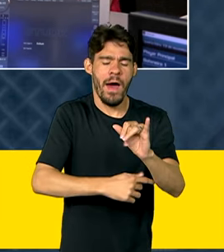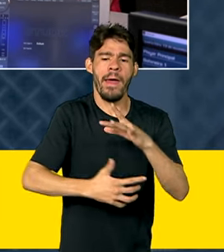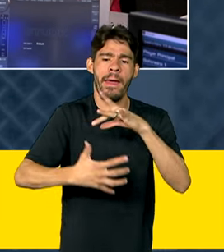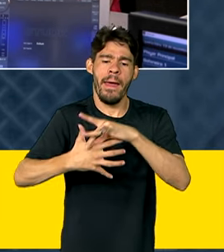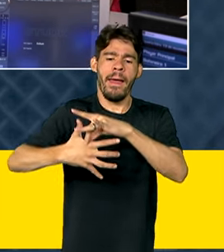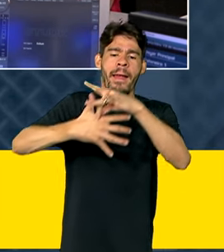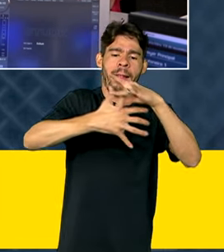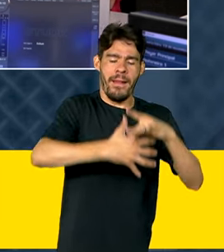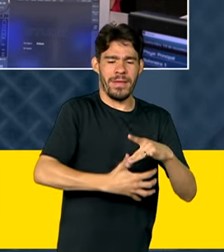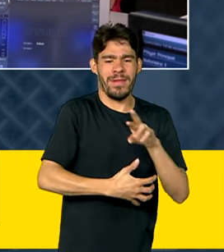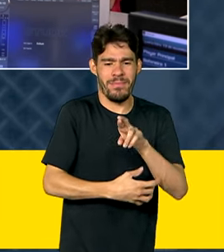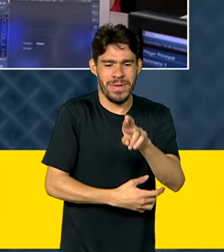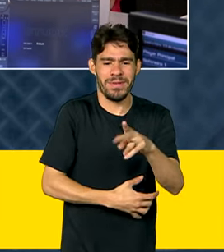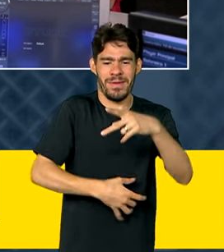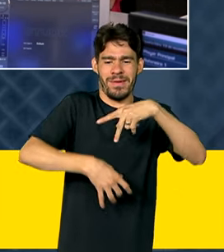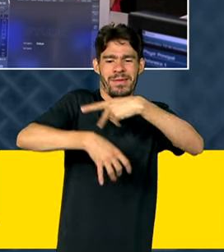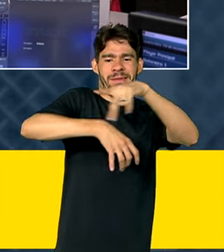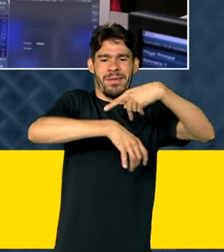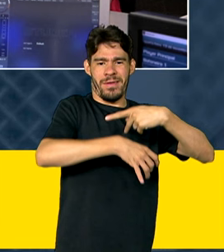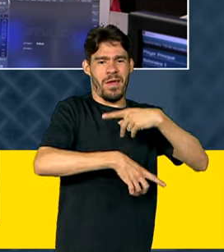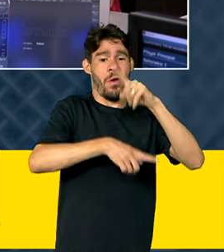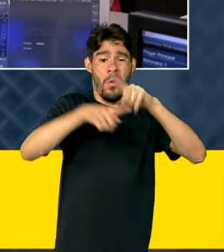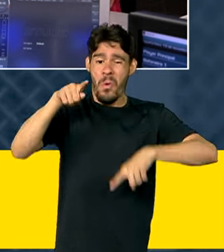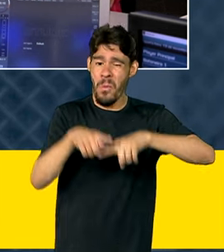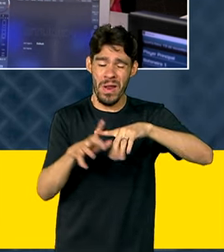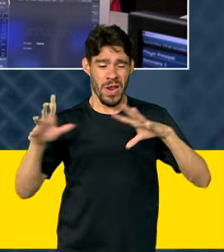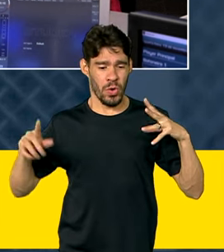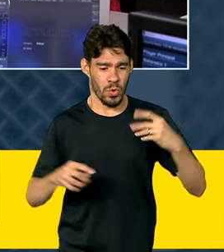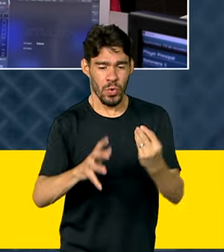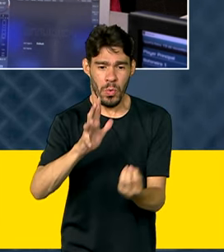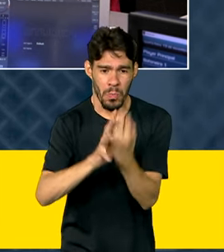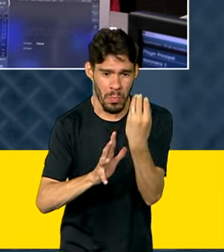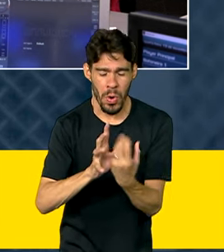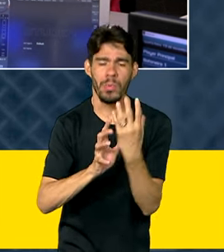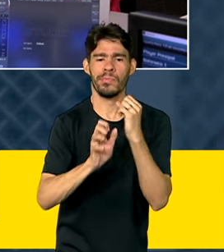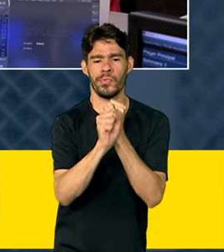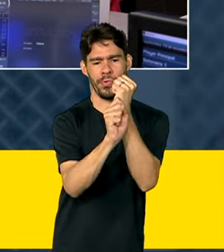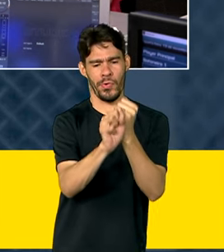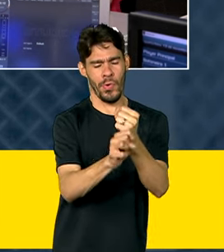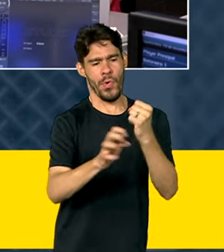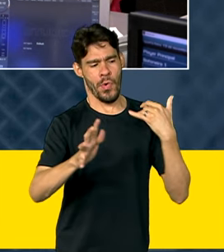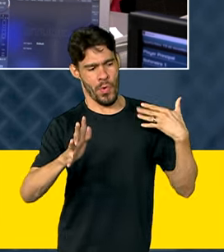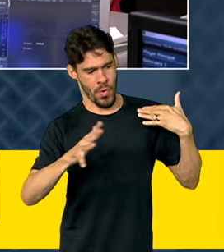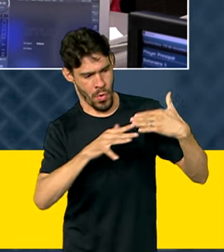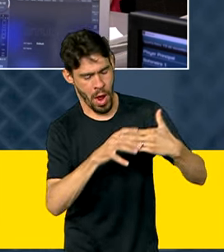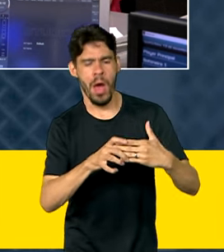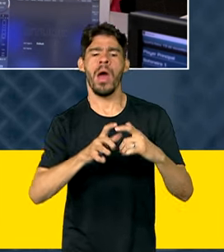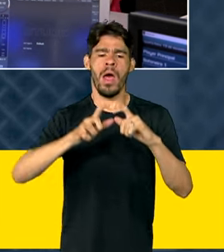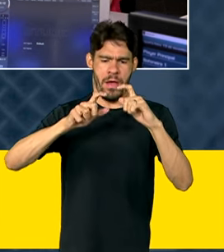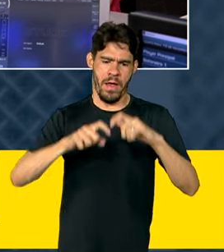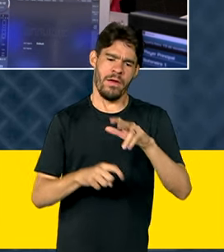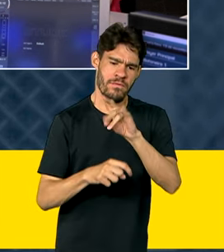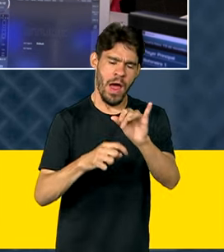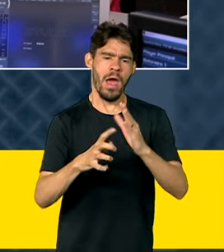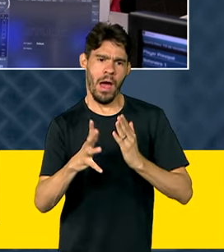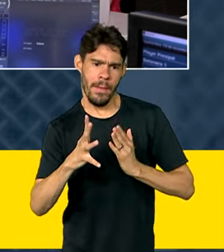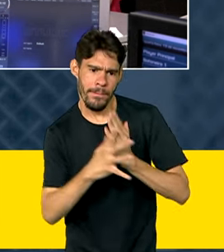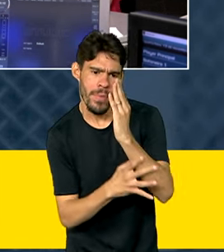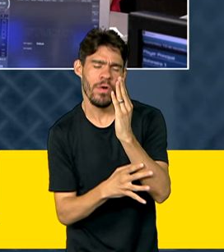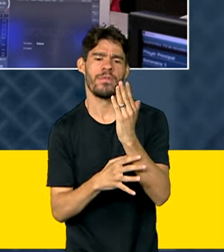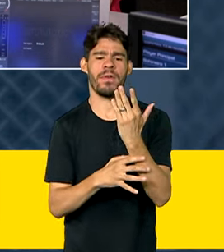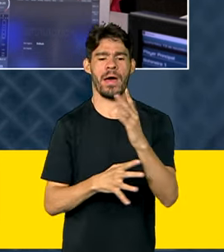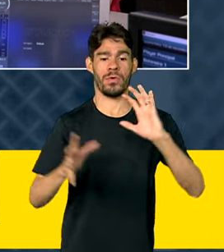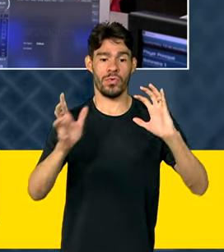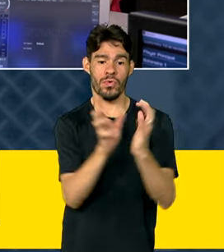Estado. Mas todo o material produzido ao longo desse ano e que terá ambiente para ser aprovado